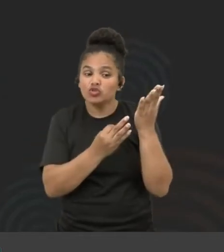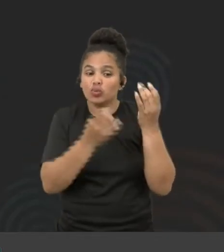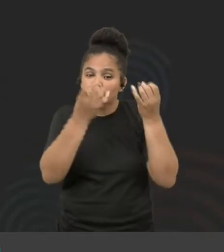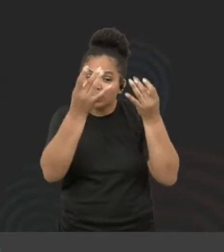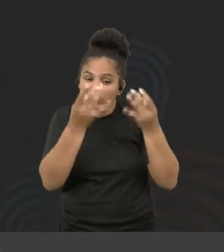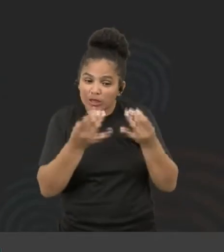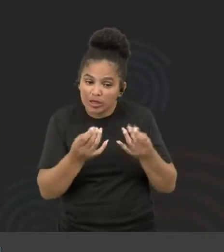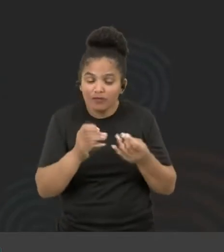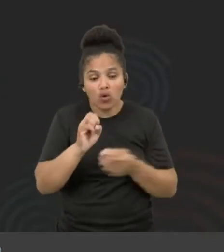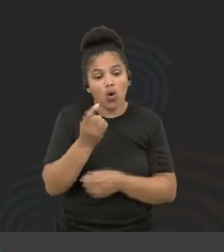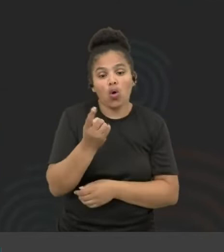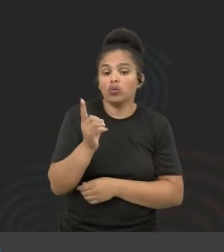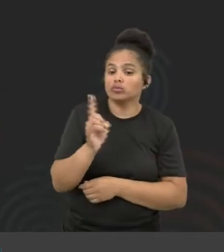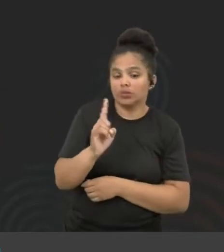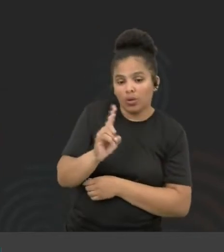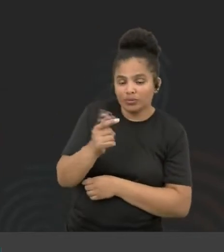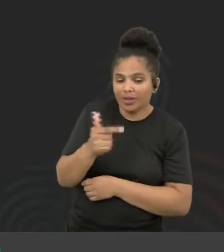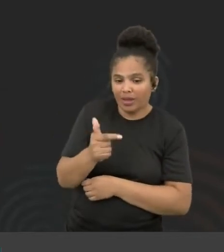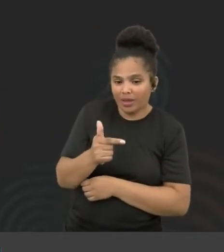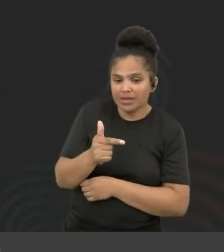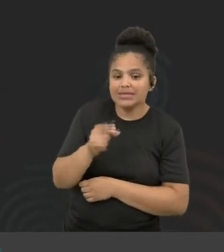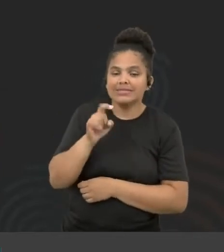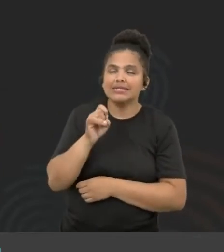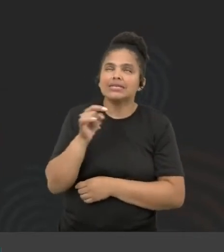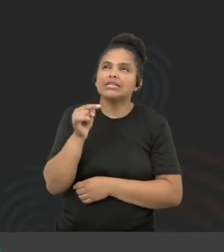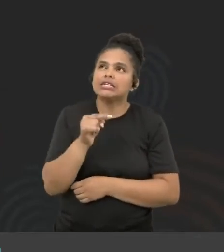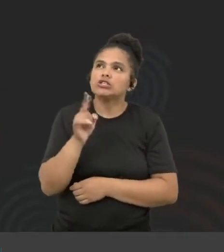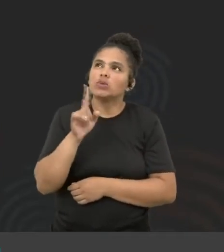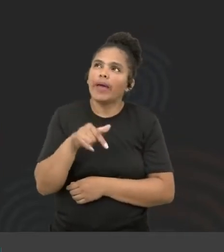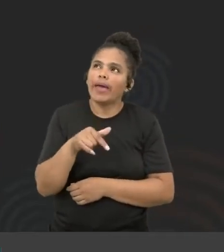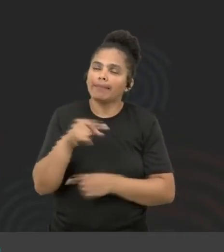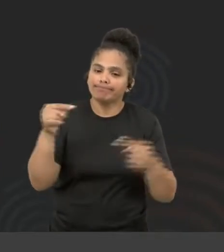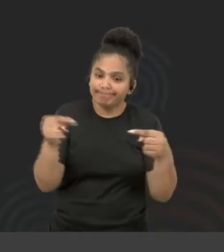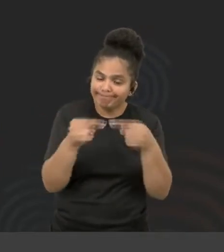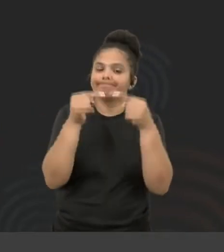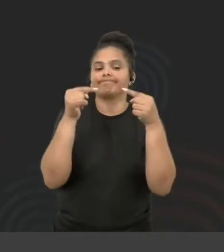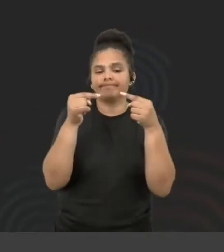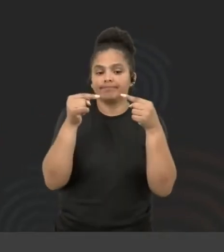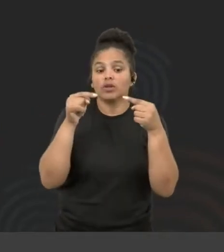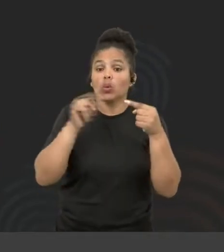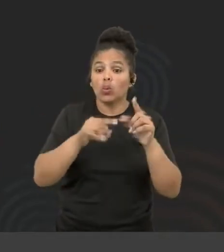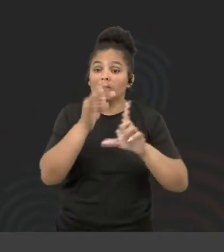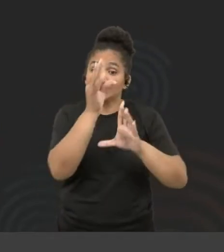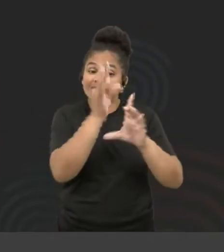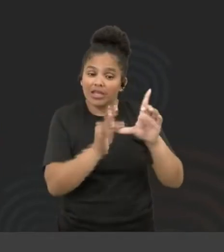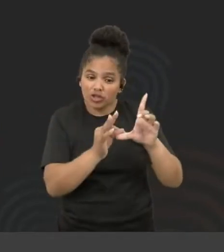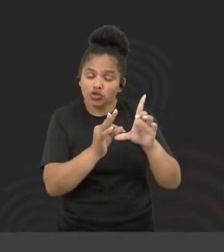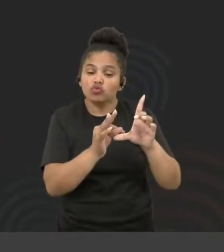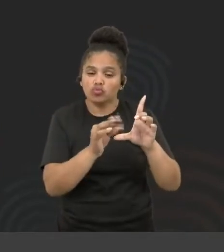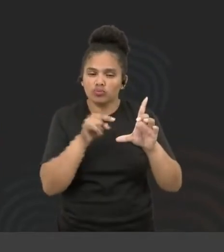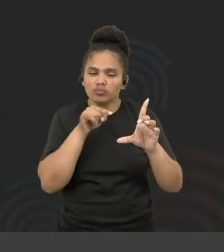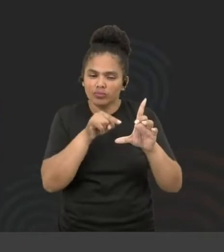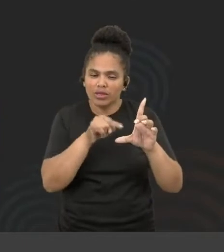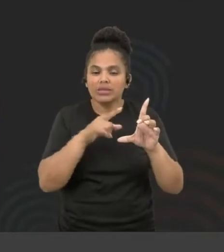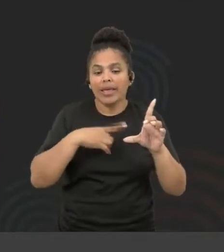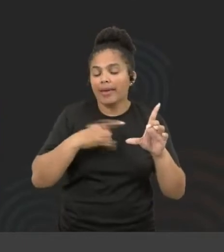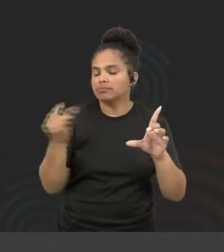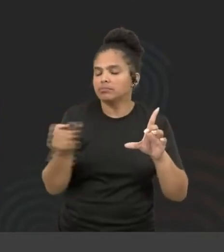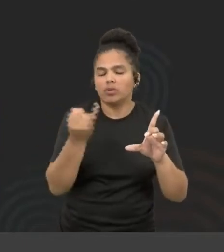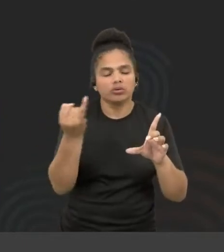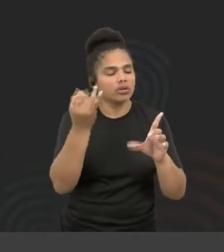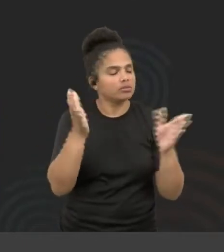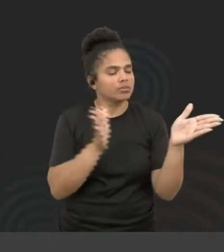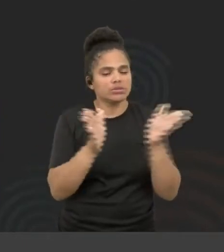alternativo para verificar se eles estão adequados. O texto alternativo é importantíssimo para a acessibilidade,